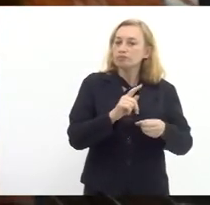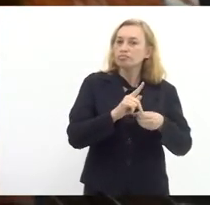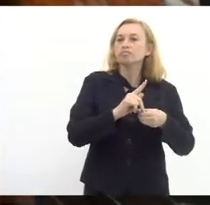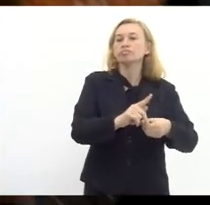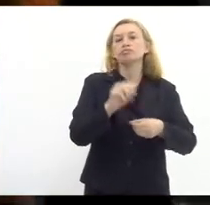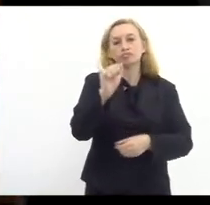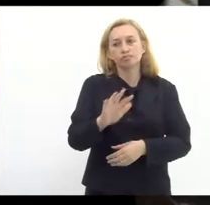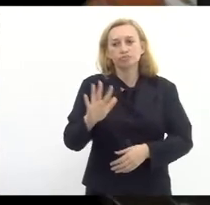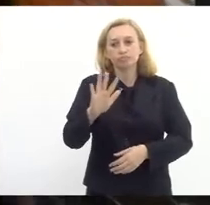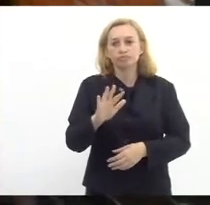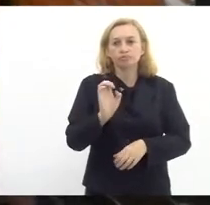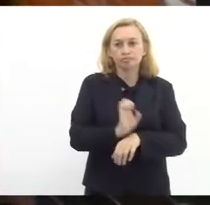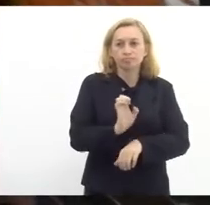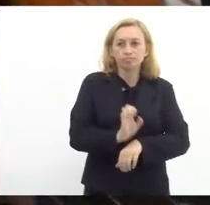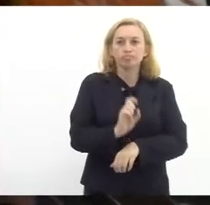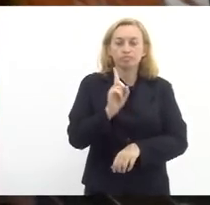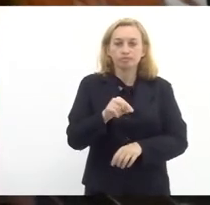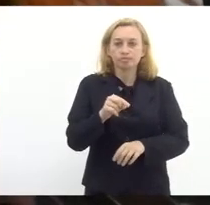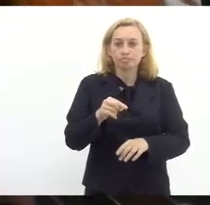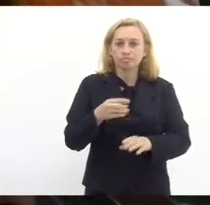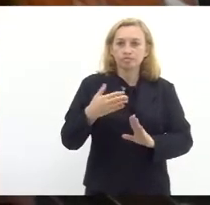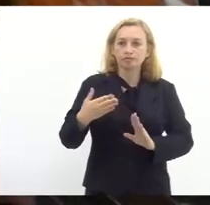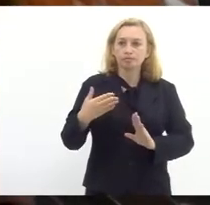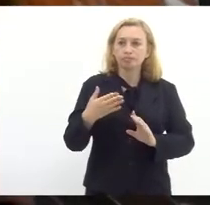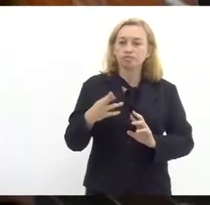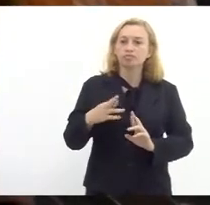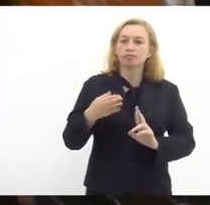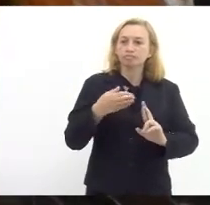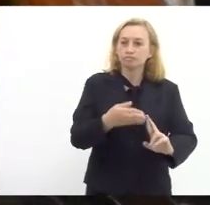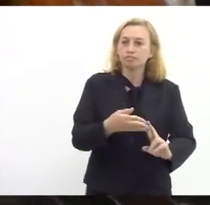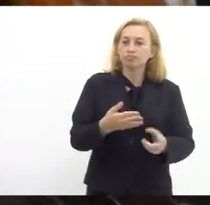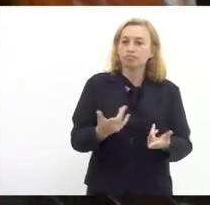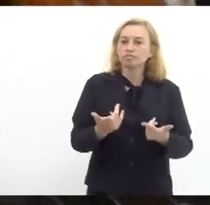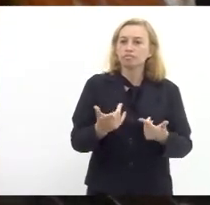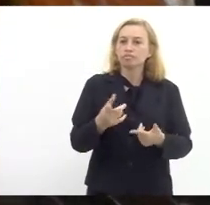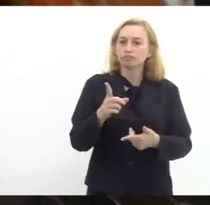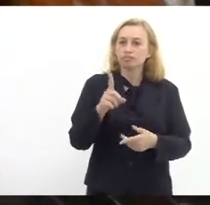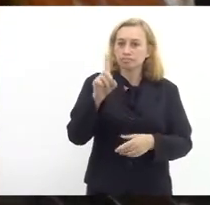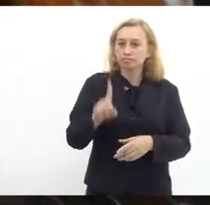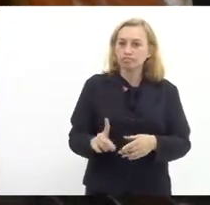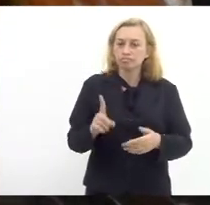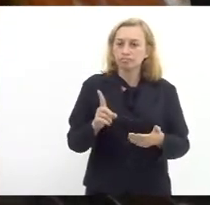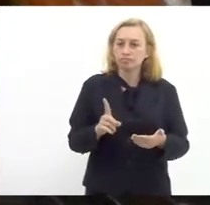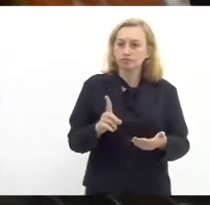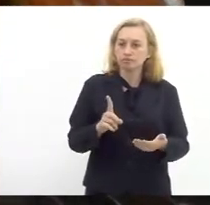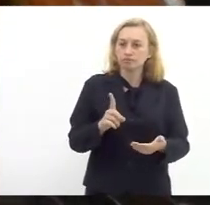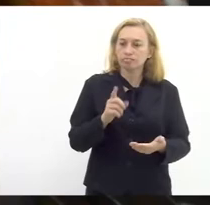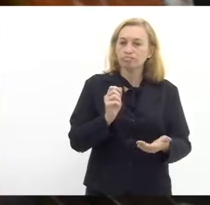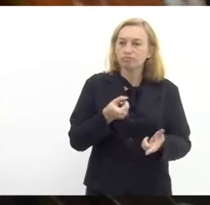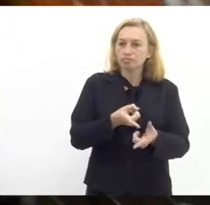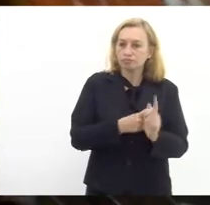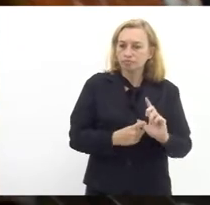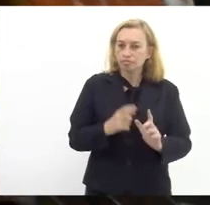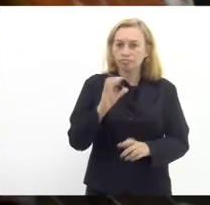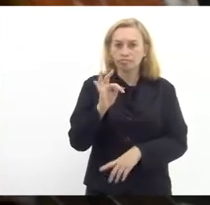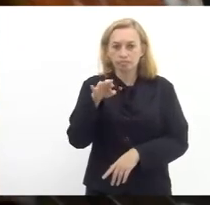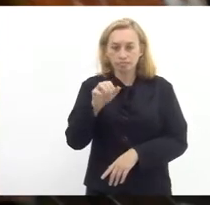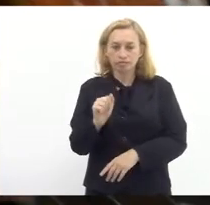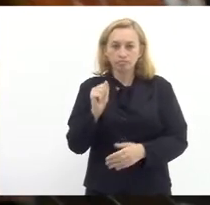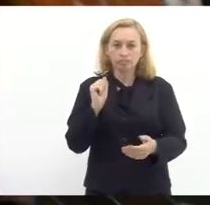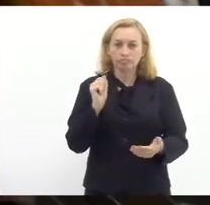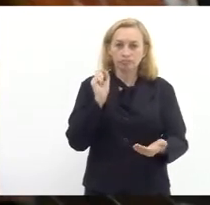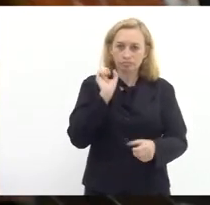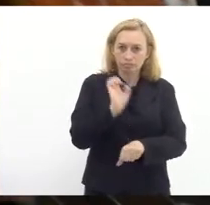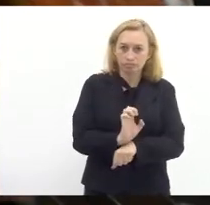é a titular do direito de executar a dívida ativa do Estado. Então, a